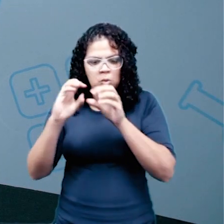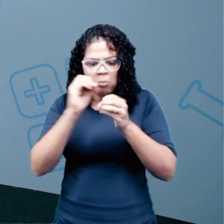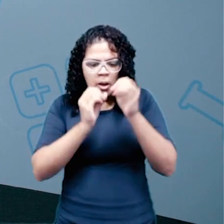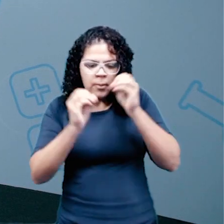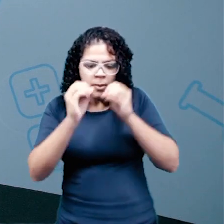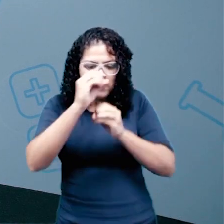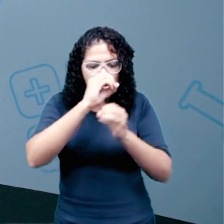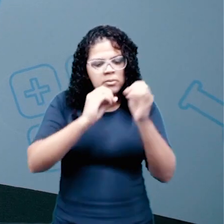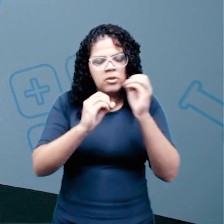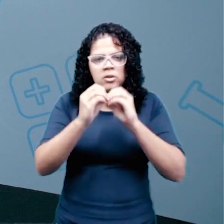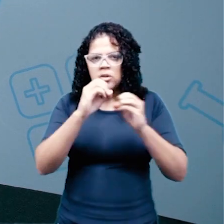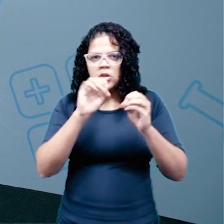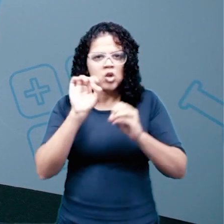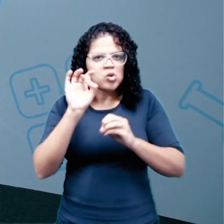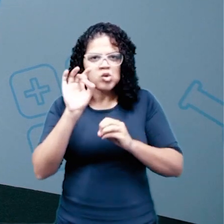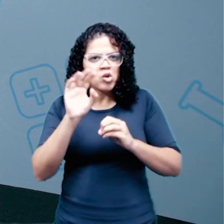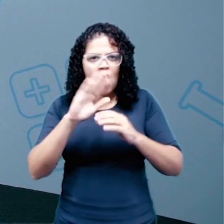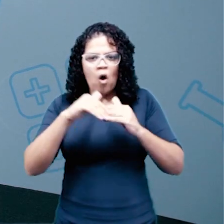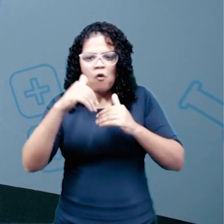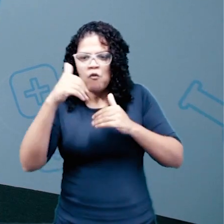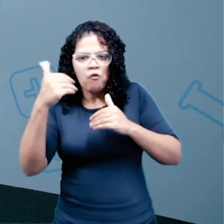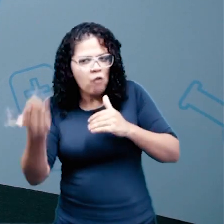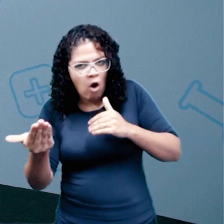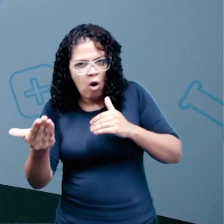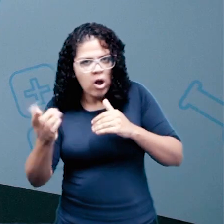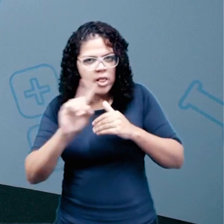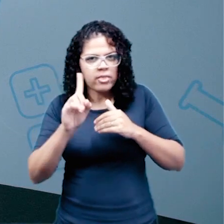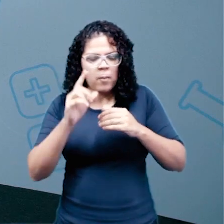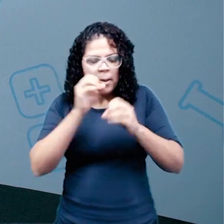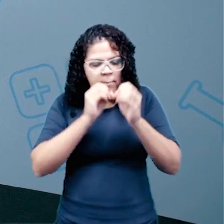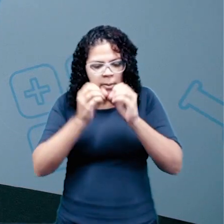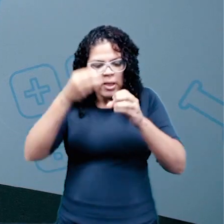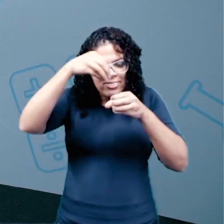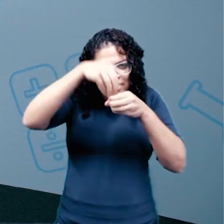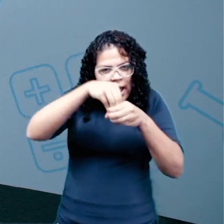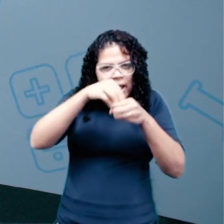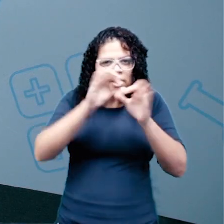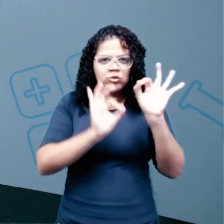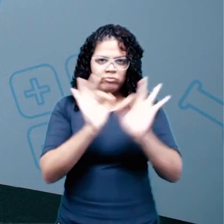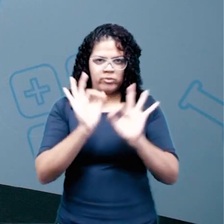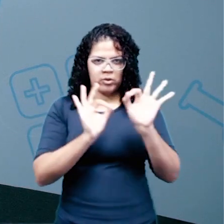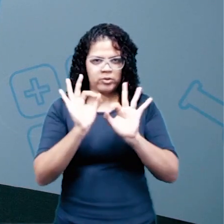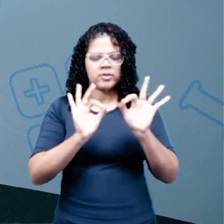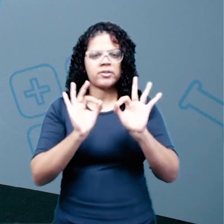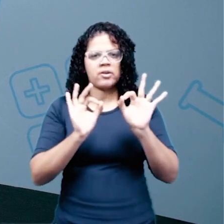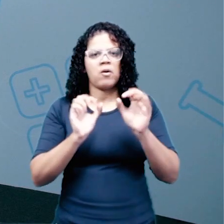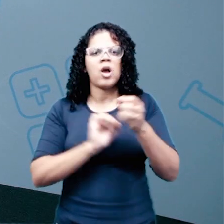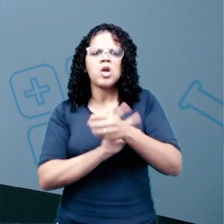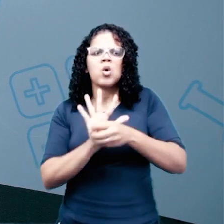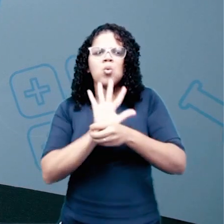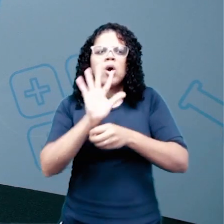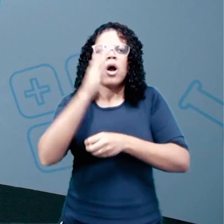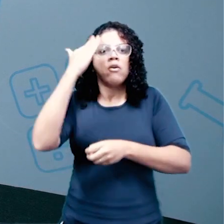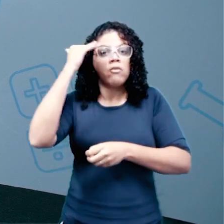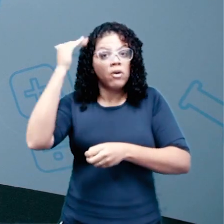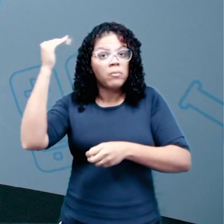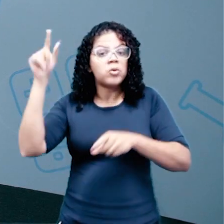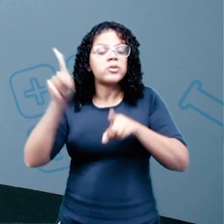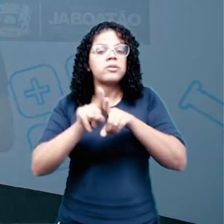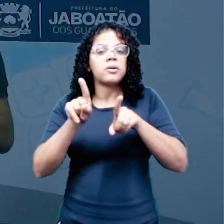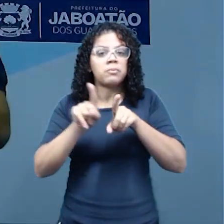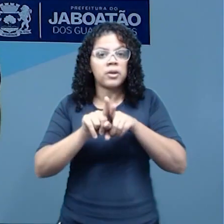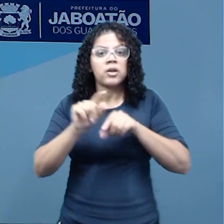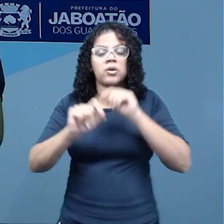aparência externa. Vamos ver outro slide agora com um gás bastante famoso também, que é o